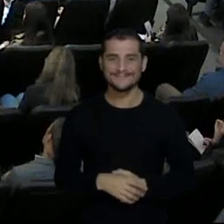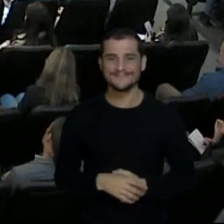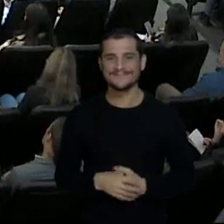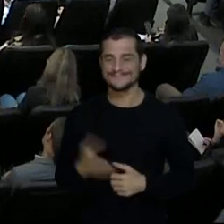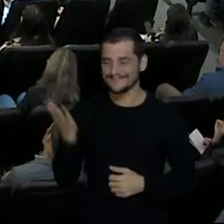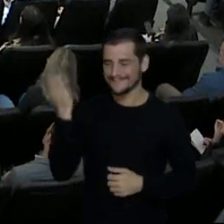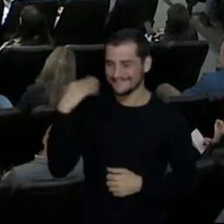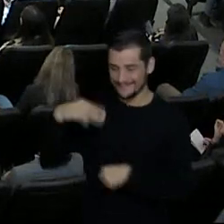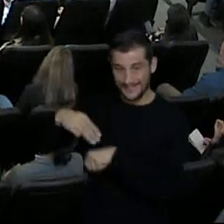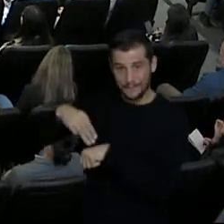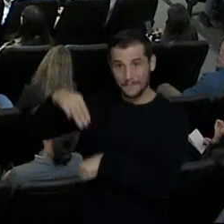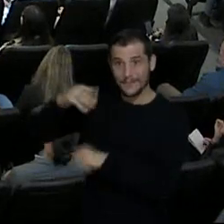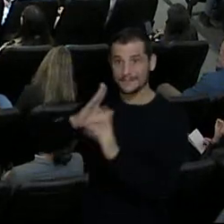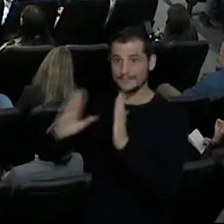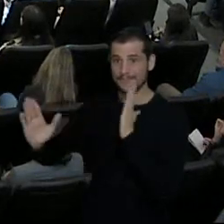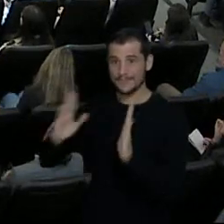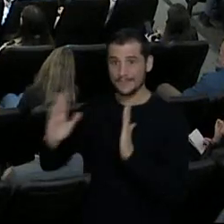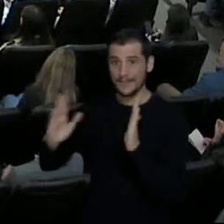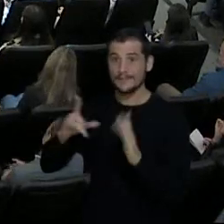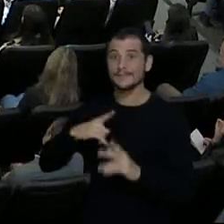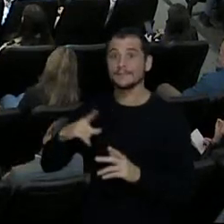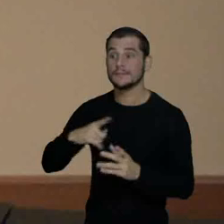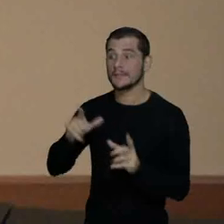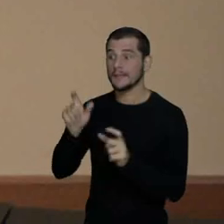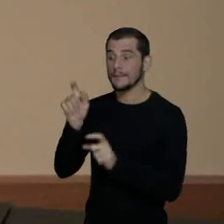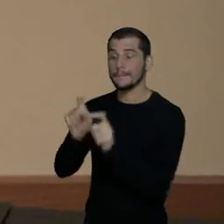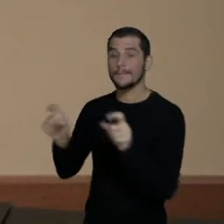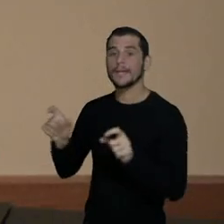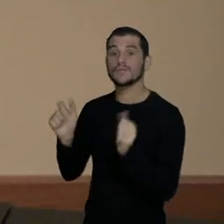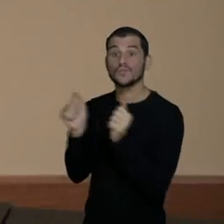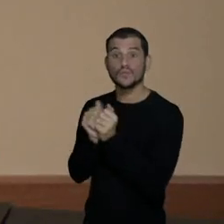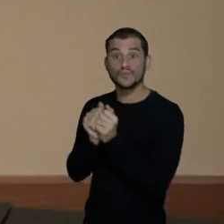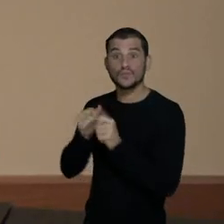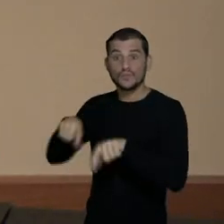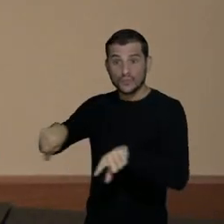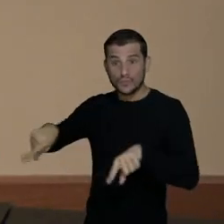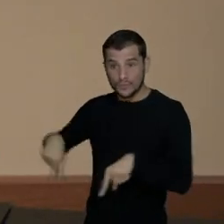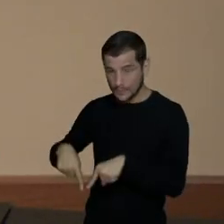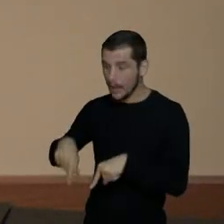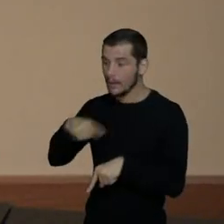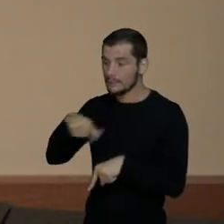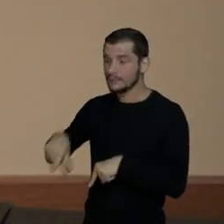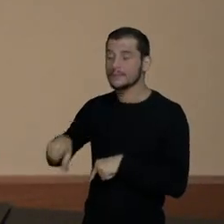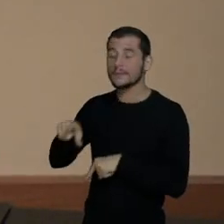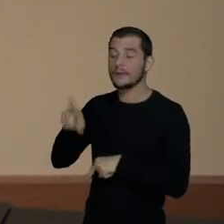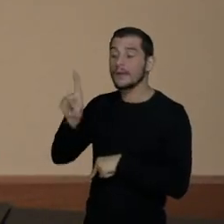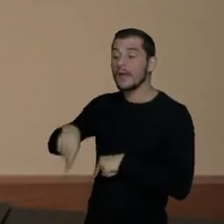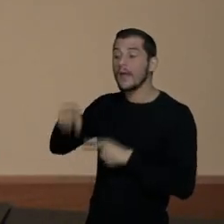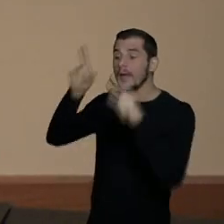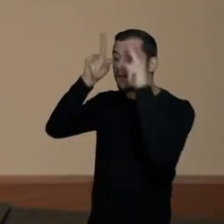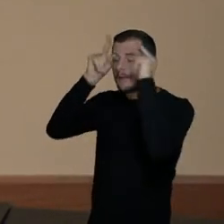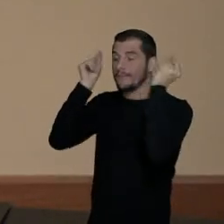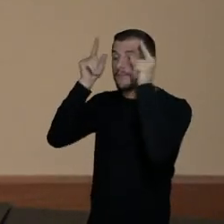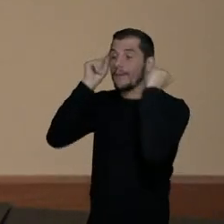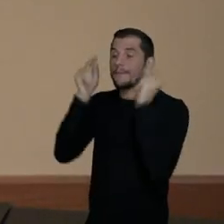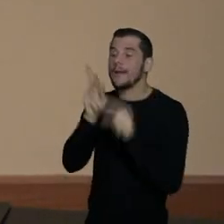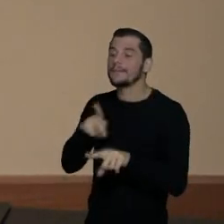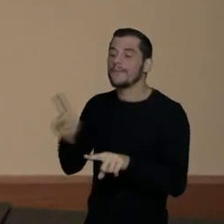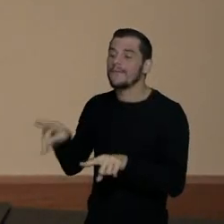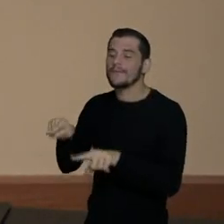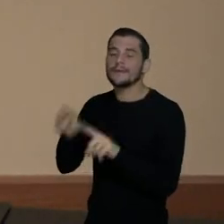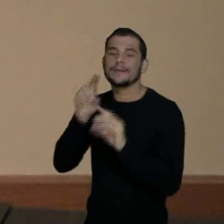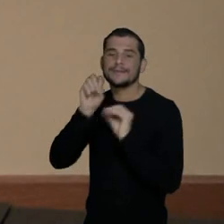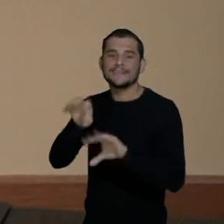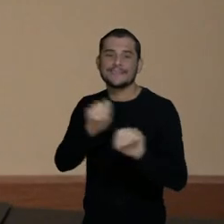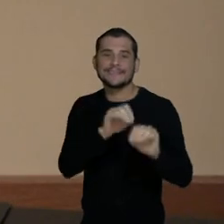mestrado eu tinha um colega de sala que era professor da Escola de Enfermagem e ele falou que nunca tinha ouvido